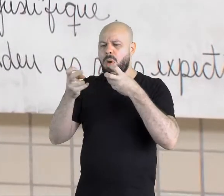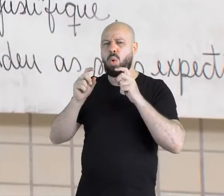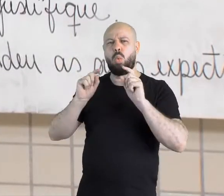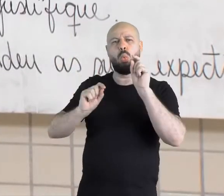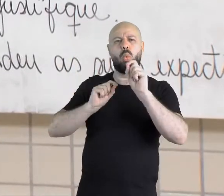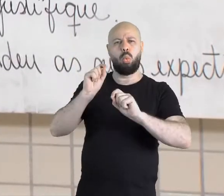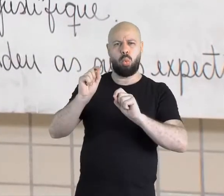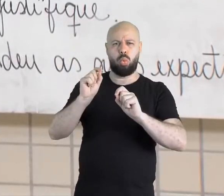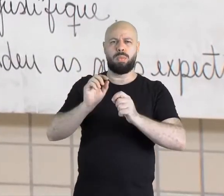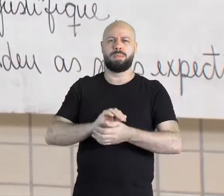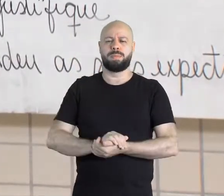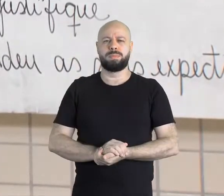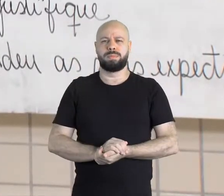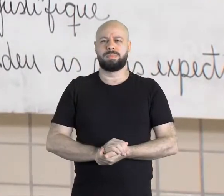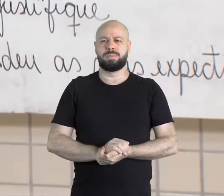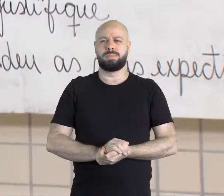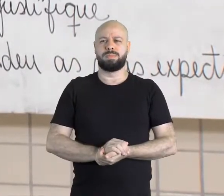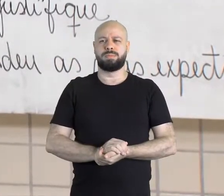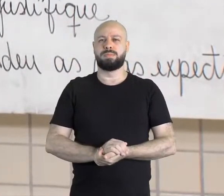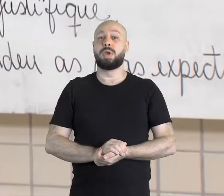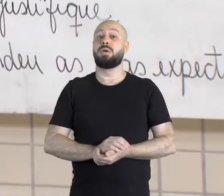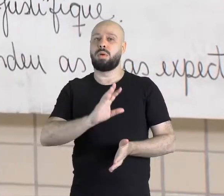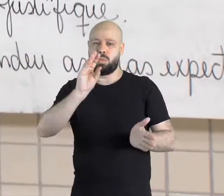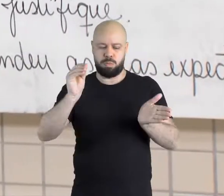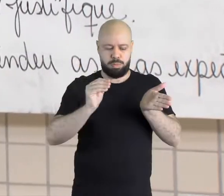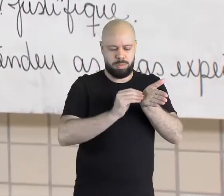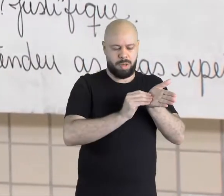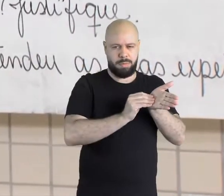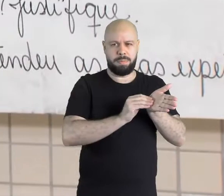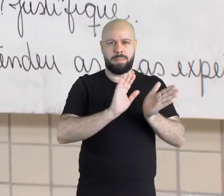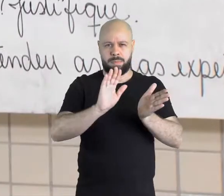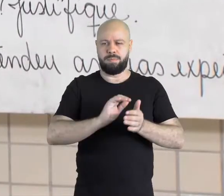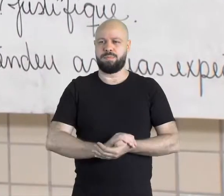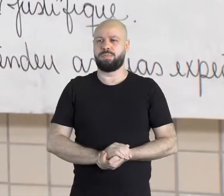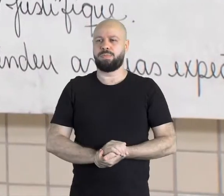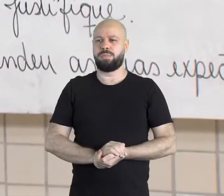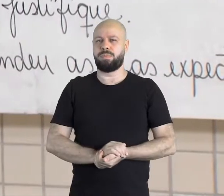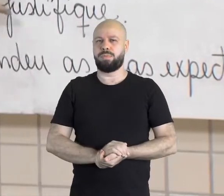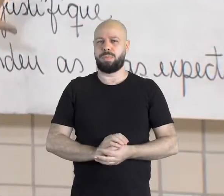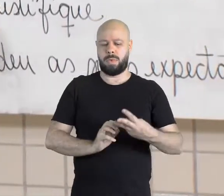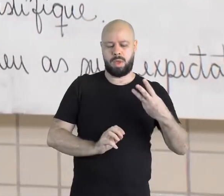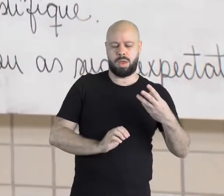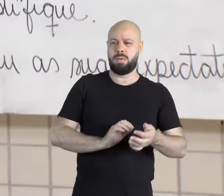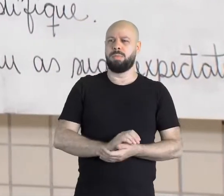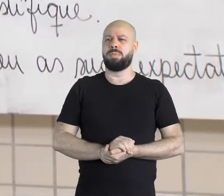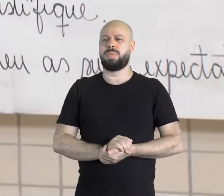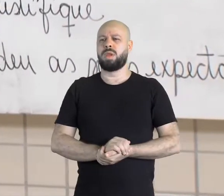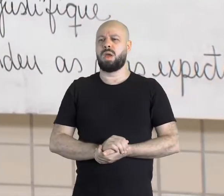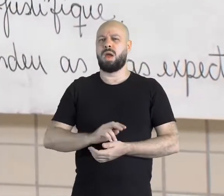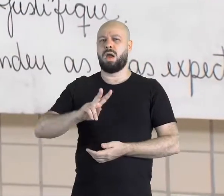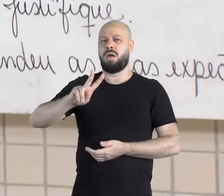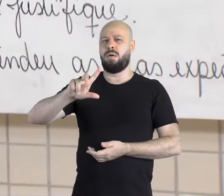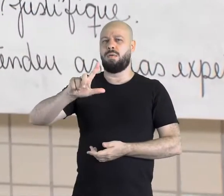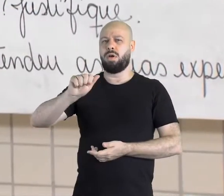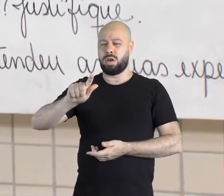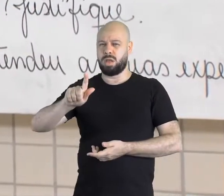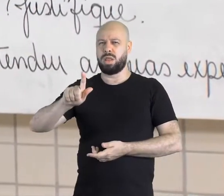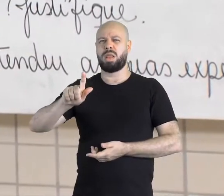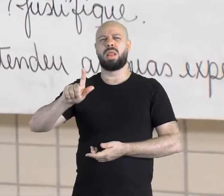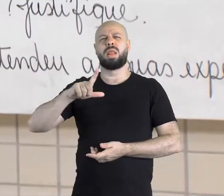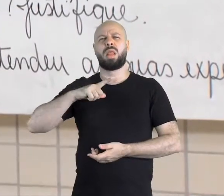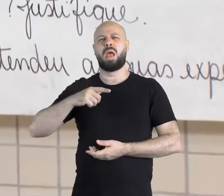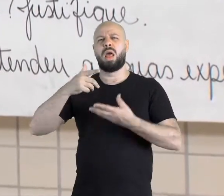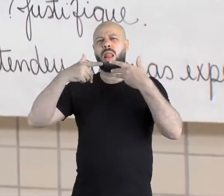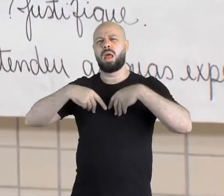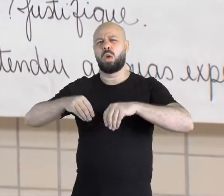sobre o tema? Coloque aqui, com as suas palavras. O vlog utiliza uma linguagem clara? O que você